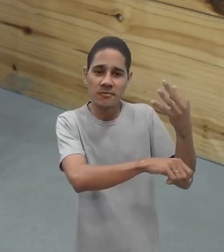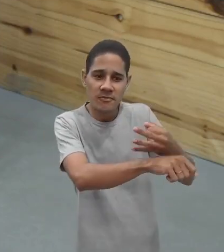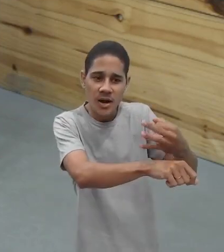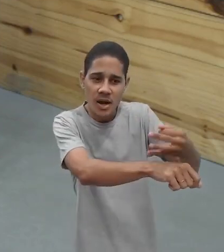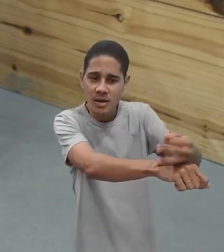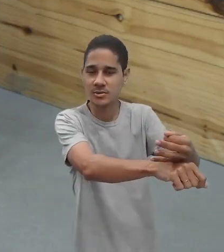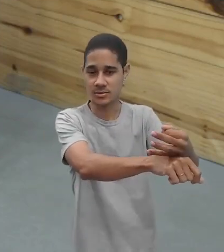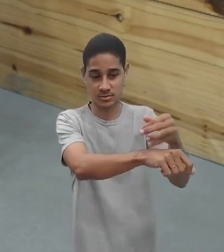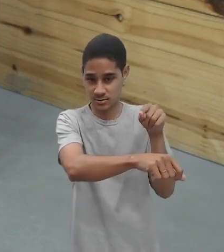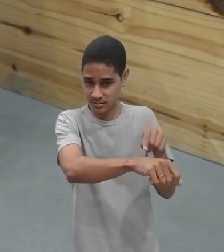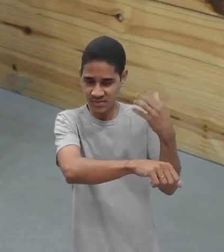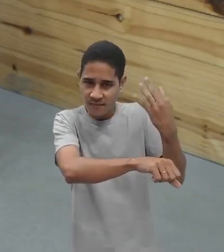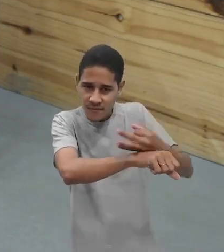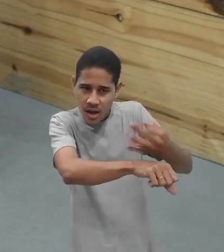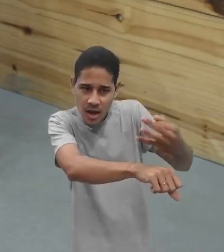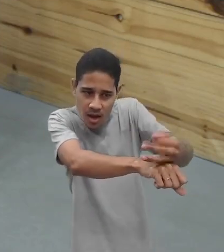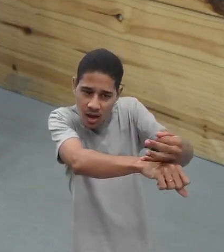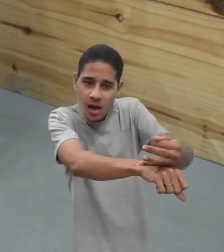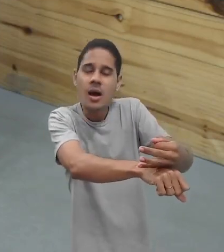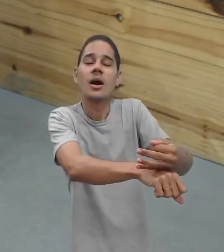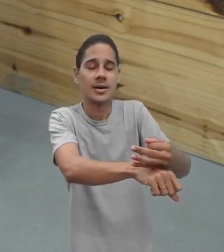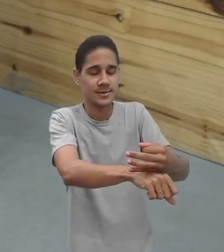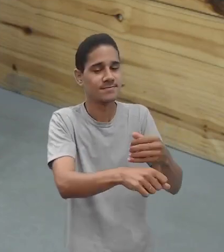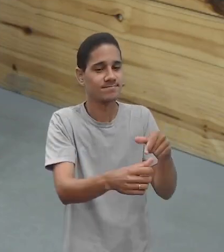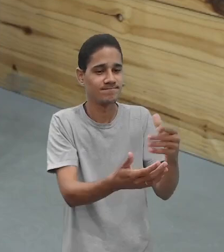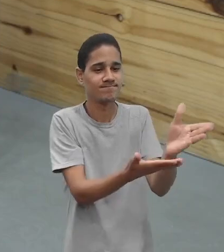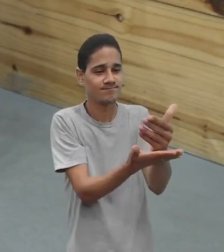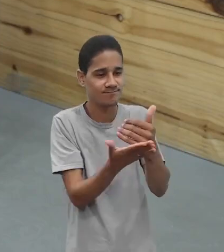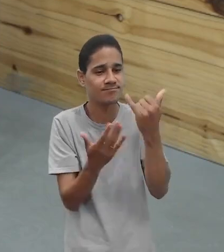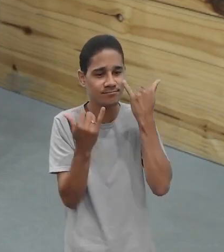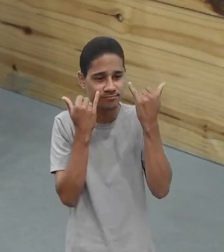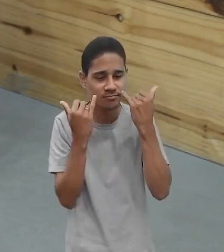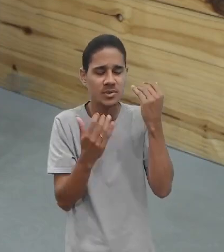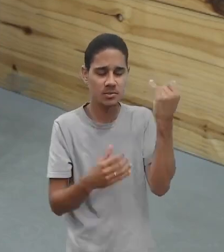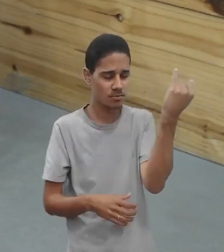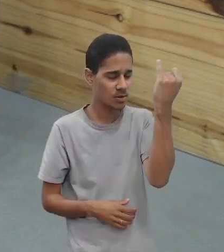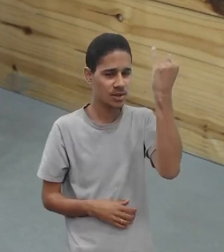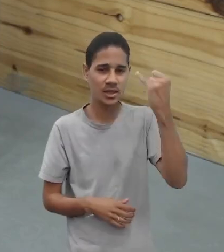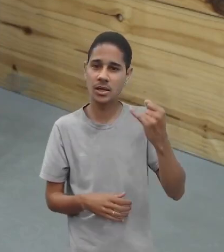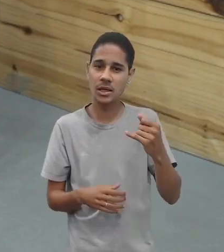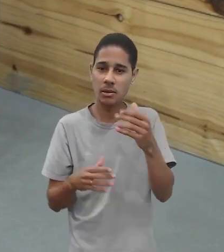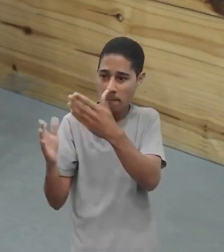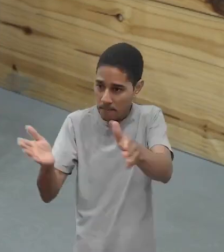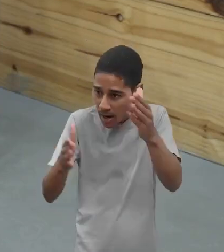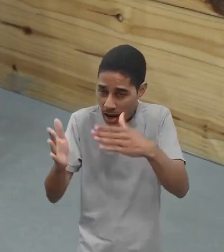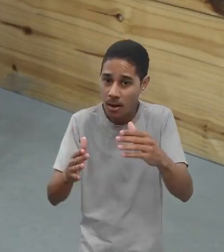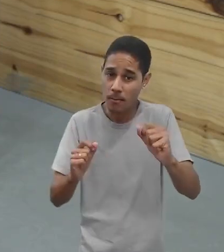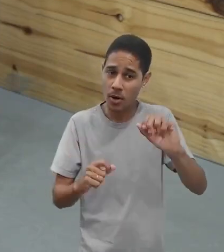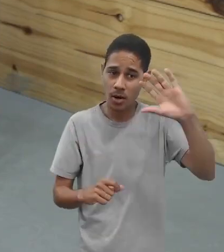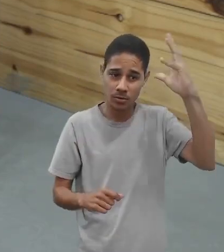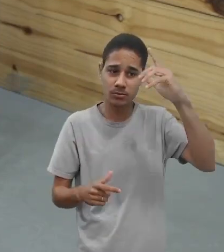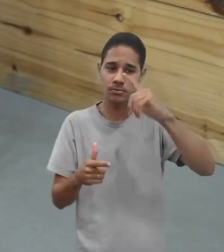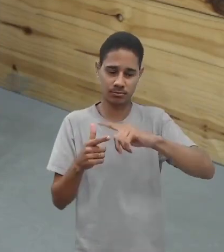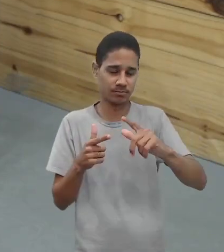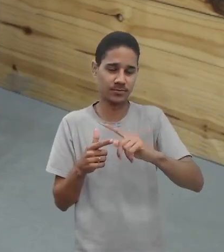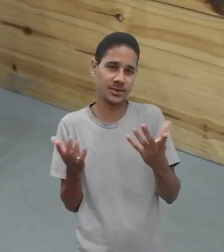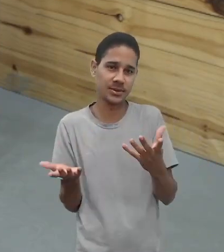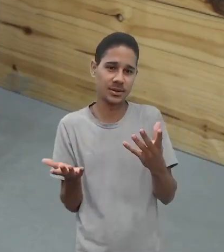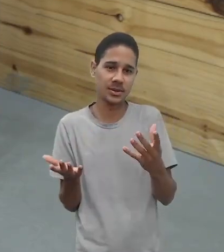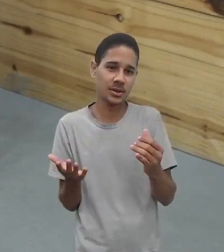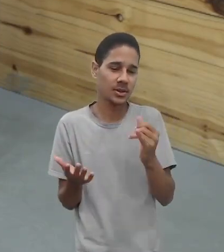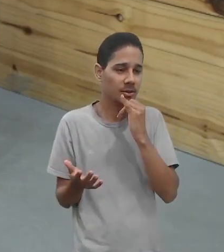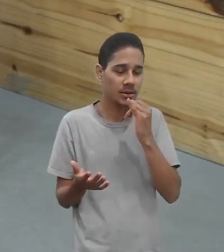um dado importante, né? E que pode interferir na produtividade. Esse absenteísmo que é a falta ao trabalho,